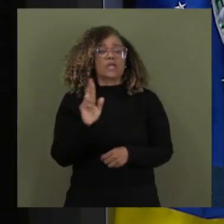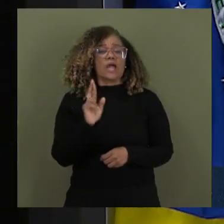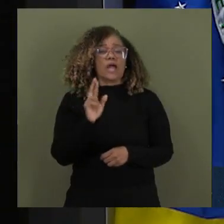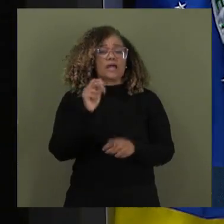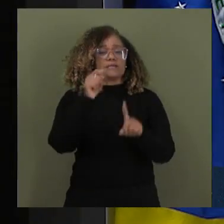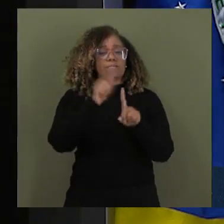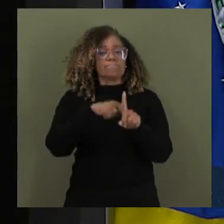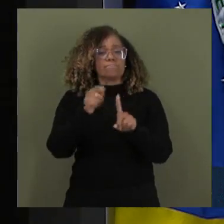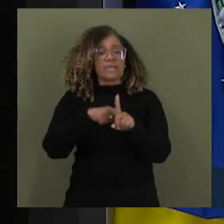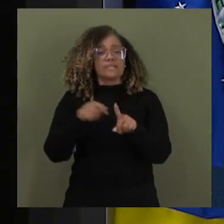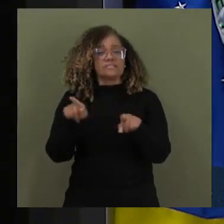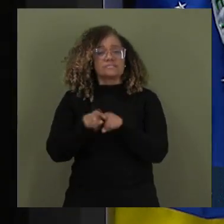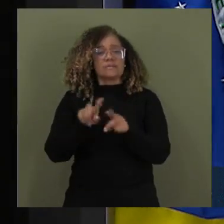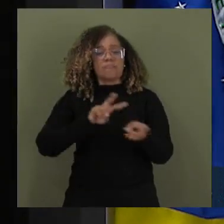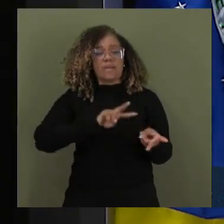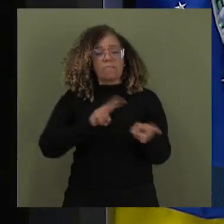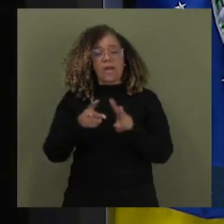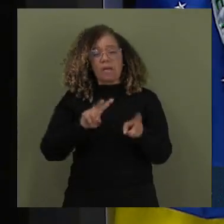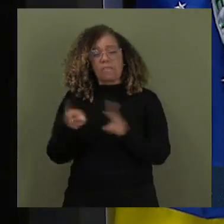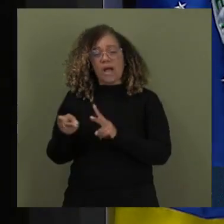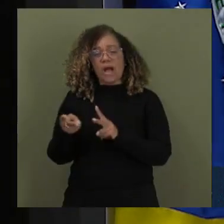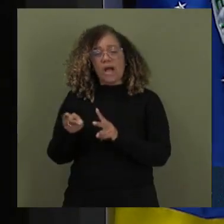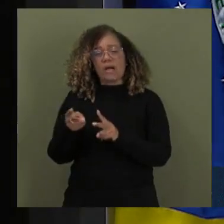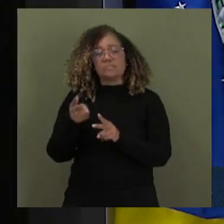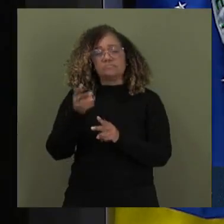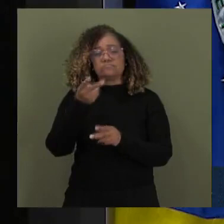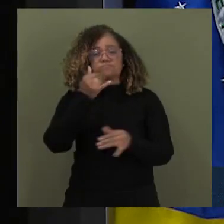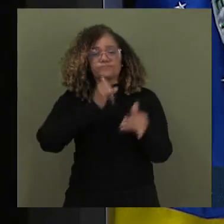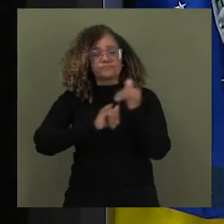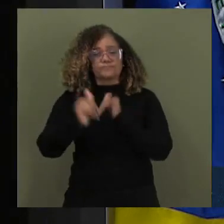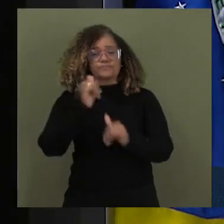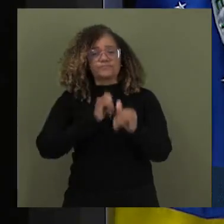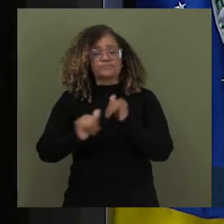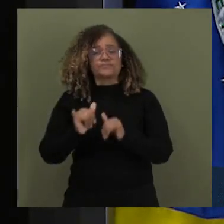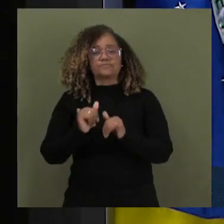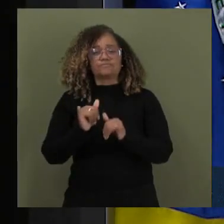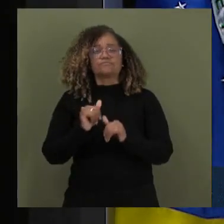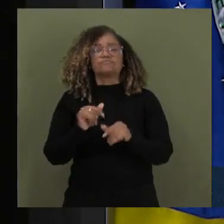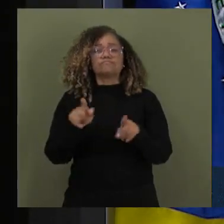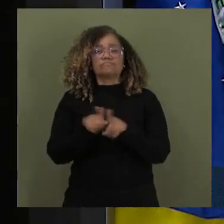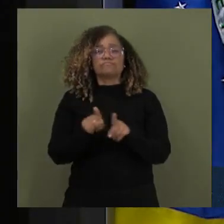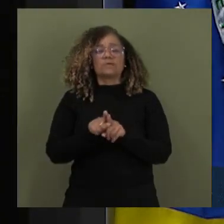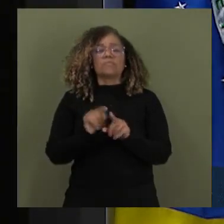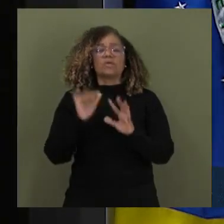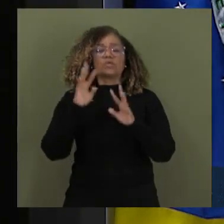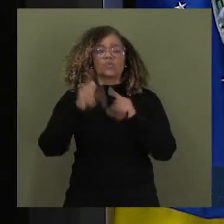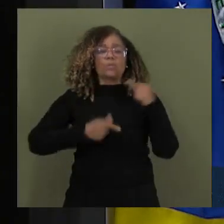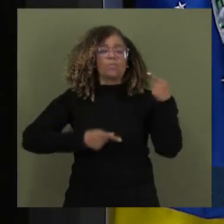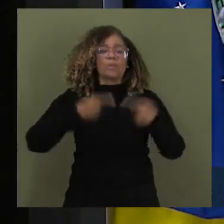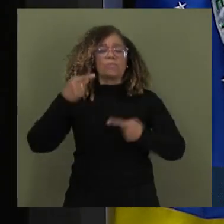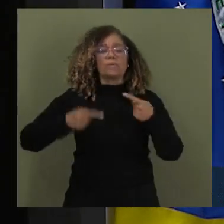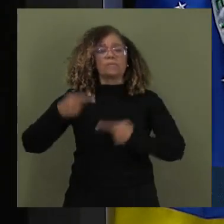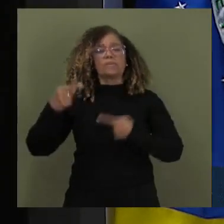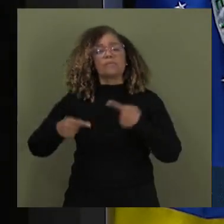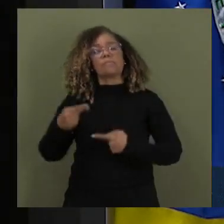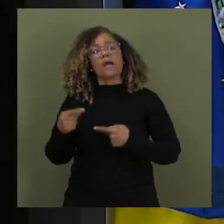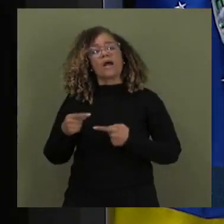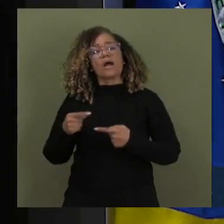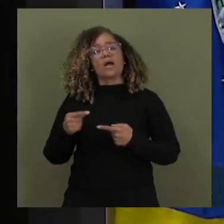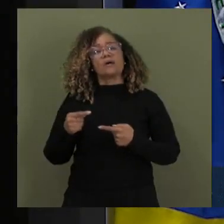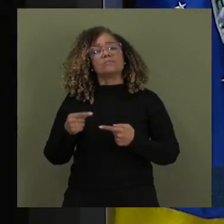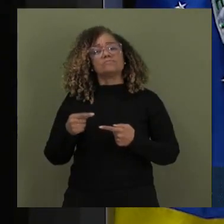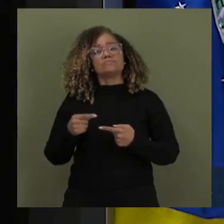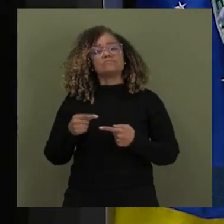são transacionados em substâncias psicoativas. Para debater tudo isso que explanamos e